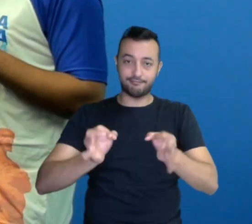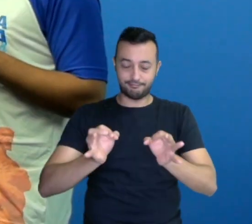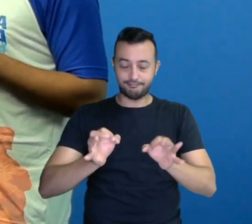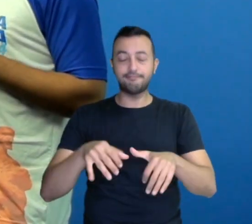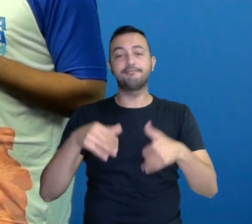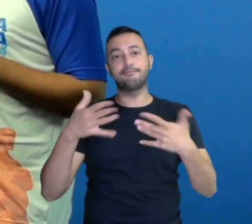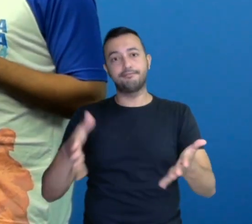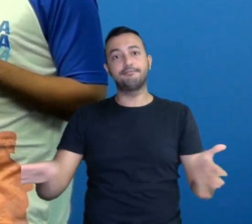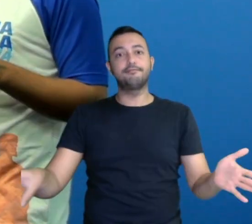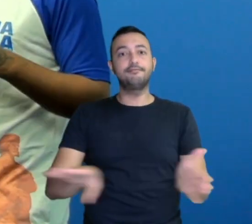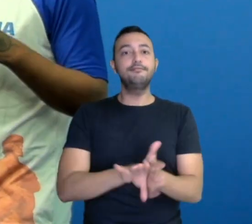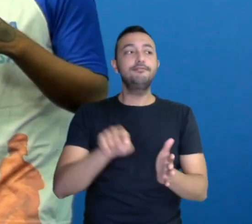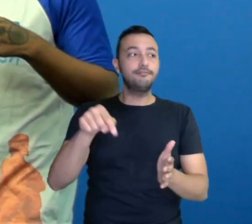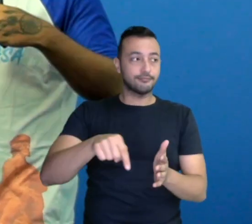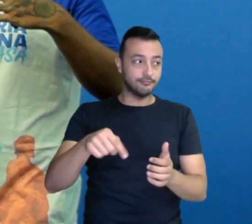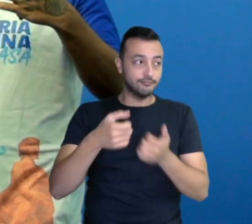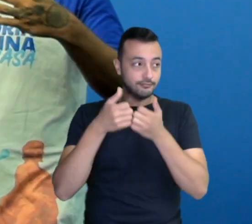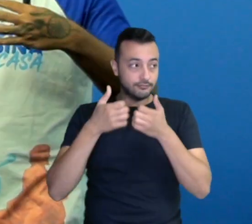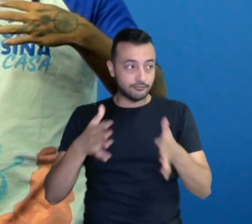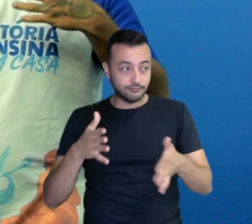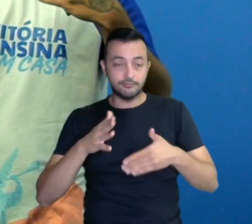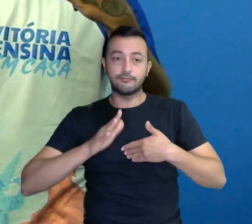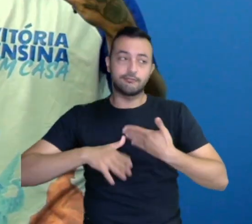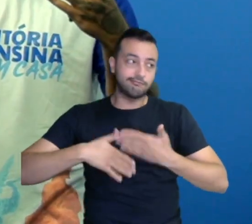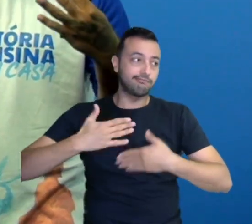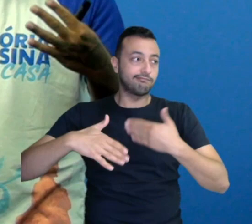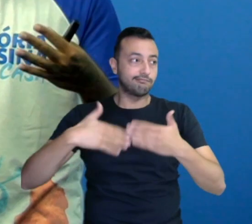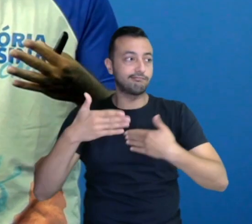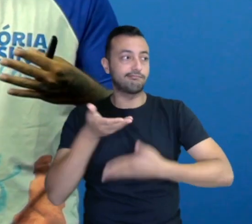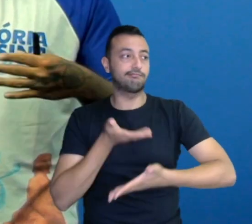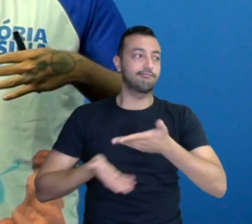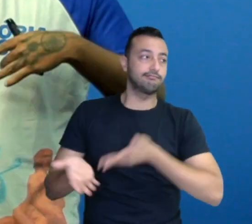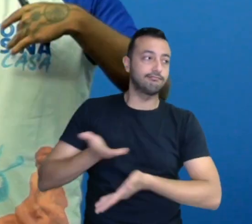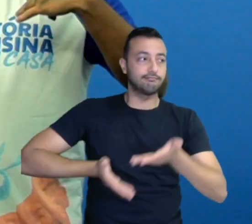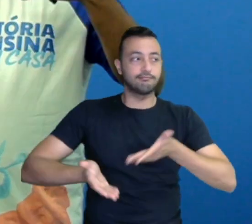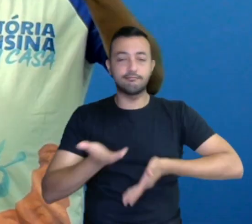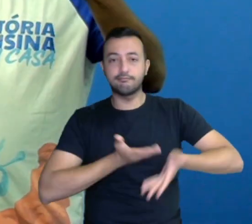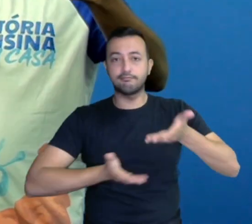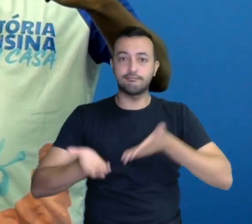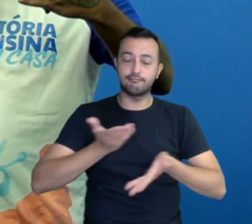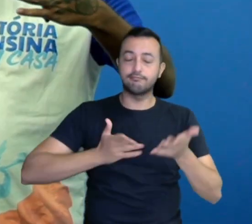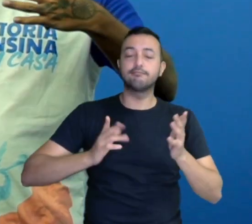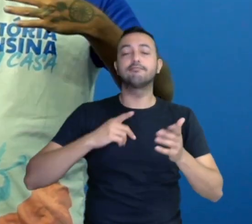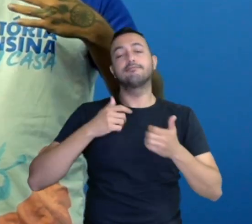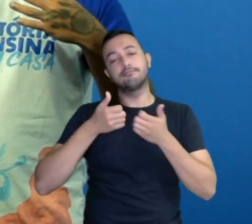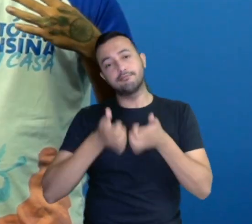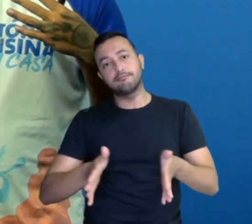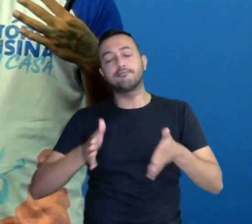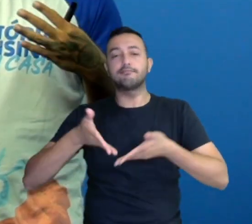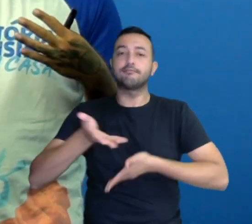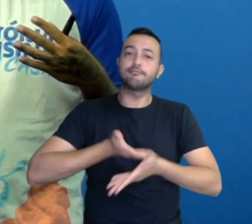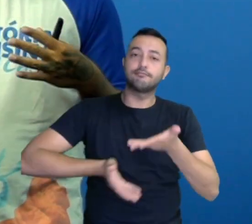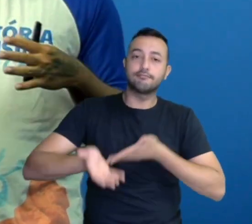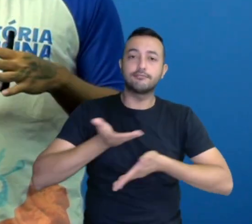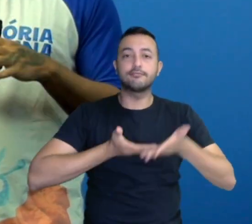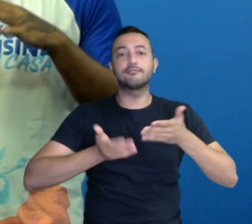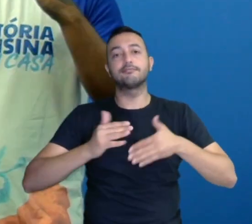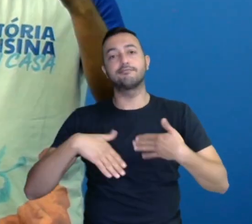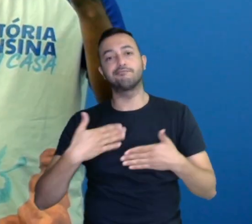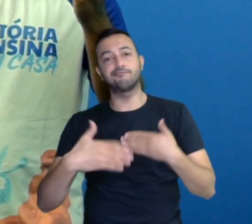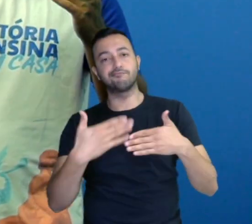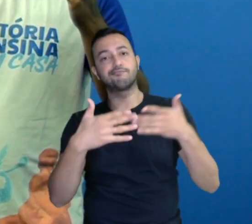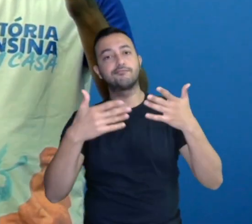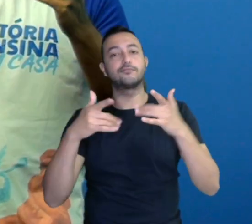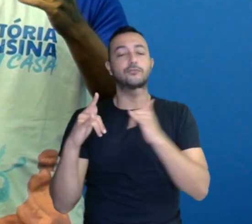aí, quando eles chegam aqui, eles começam a desenvolver relações sociais, eles começam a desenvolver instituições, né?